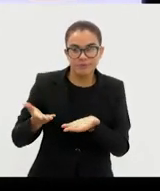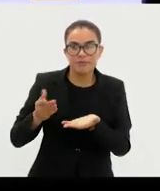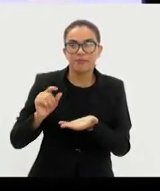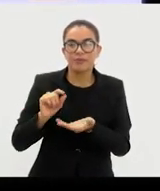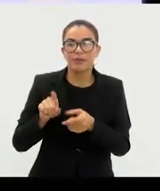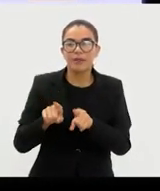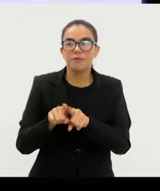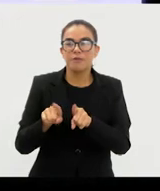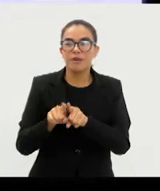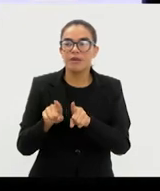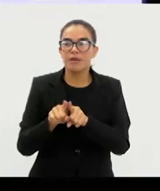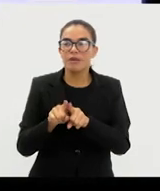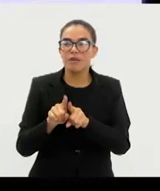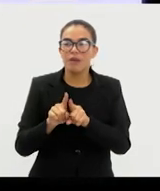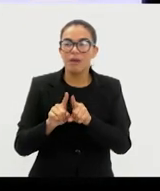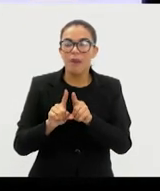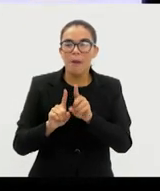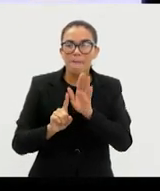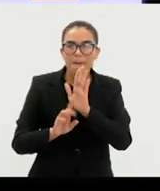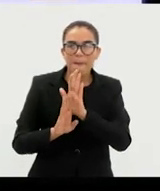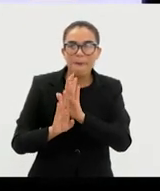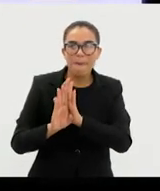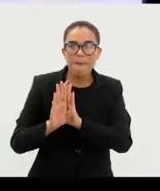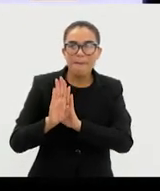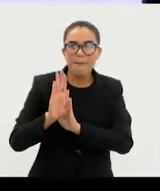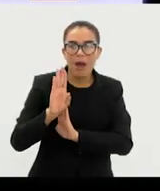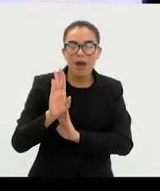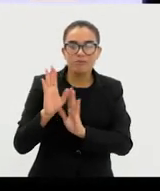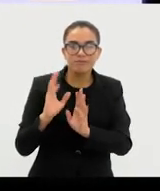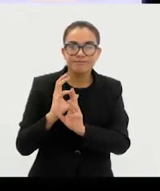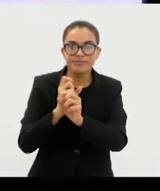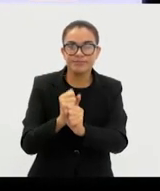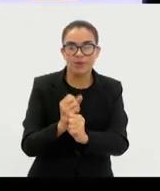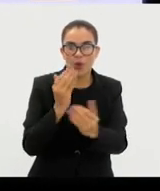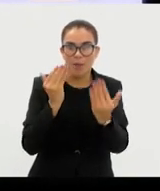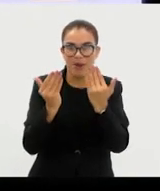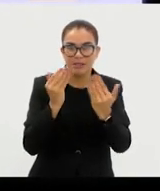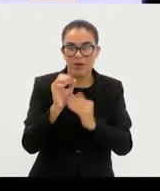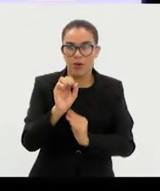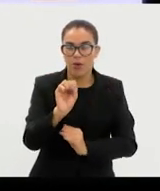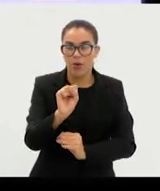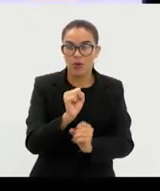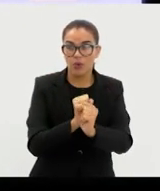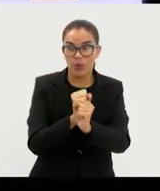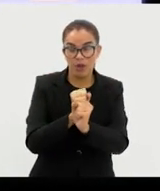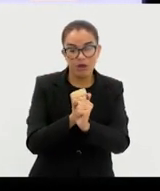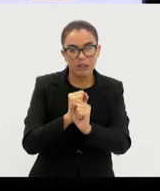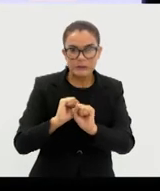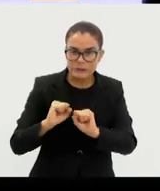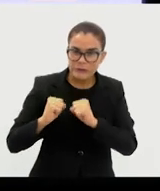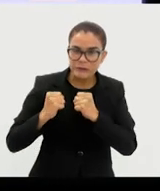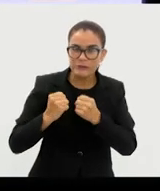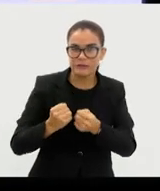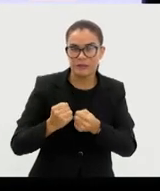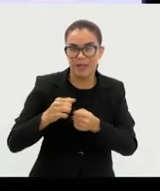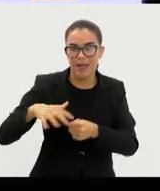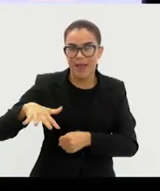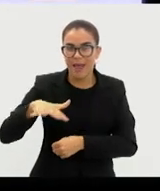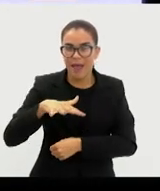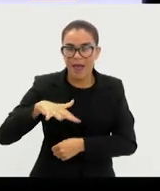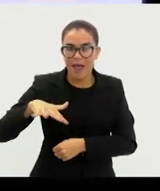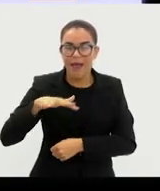registrando aqui um menor patamar aqui em 8 anos, né, o esforço, reflete o esforço das áreas em tentar